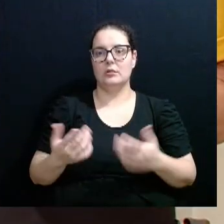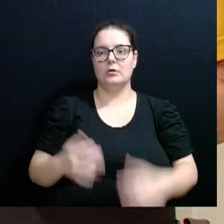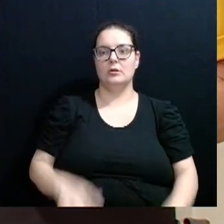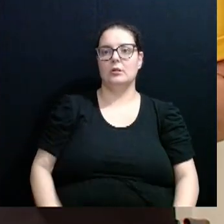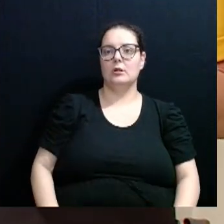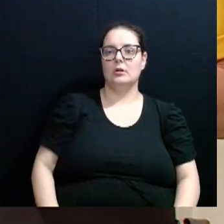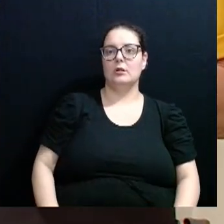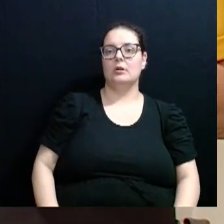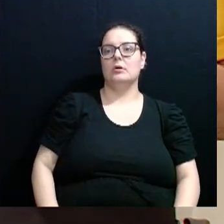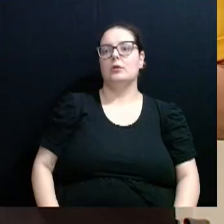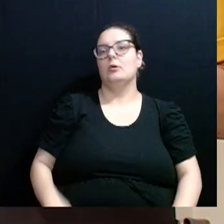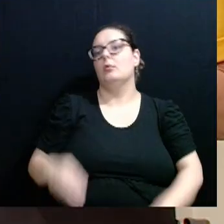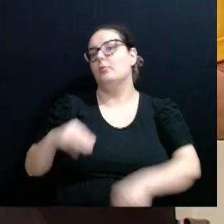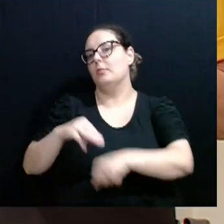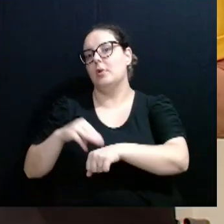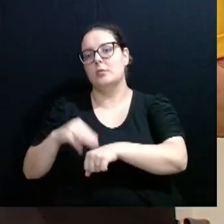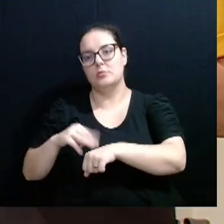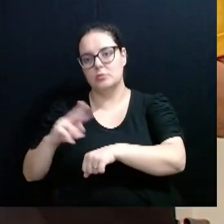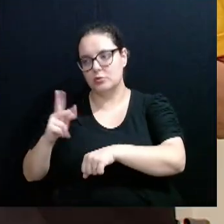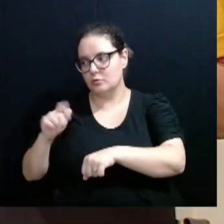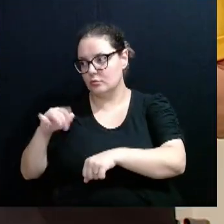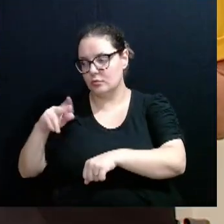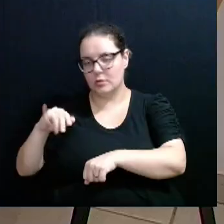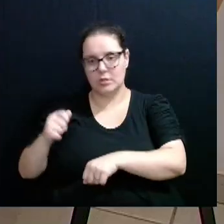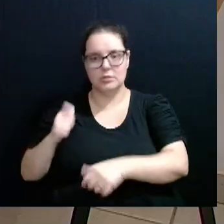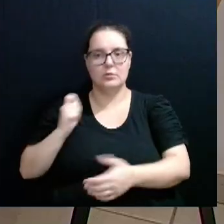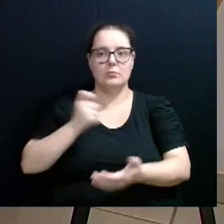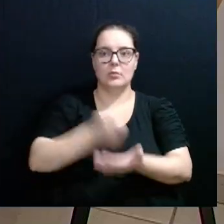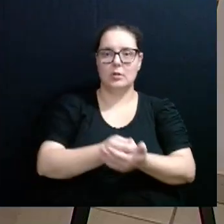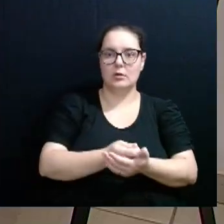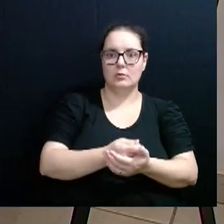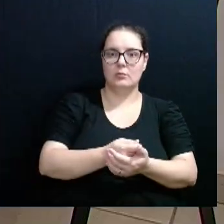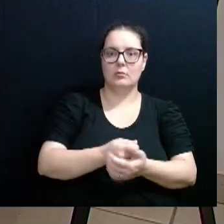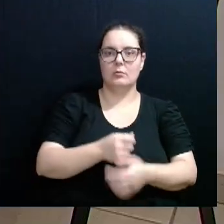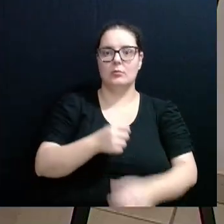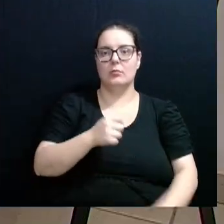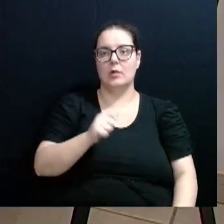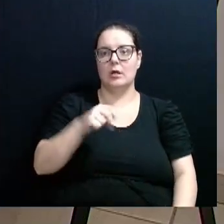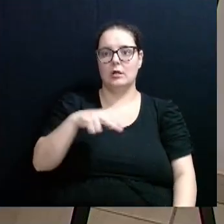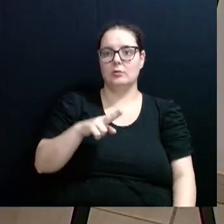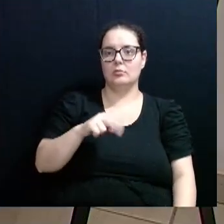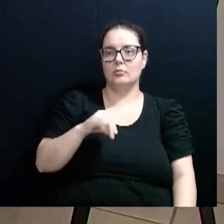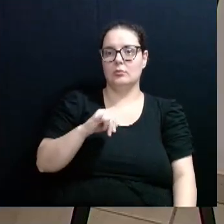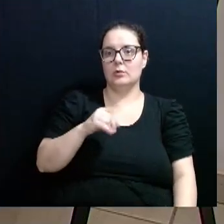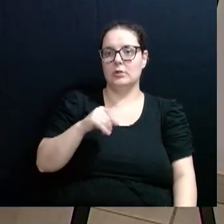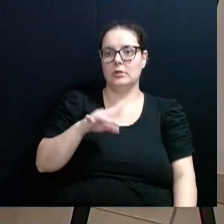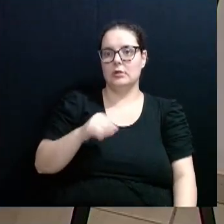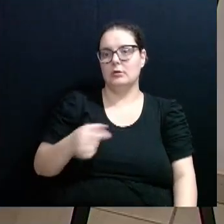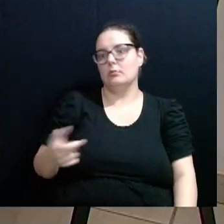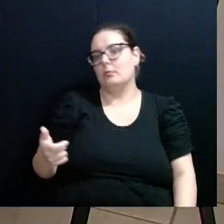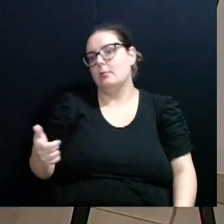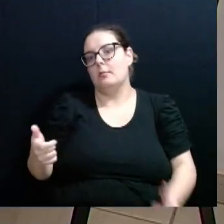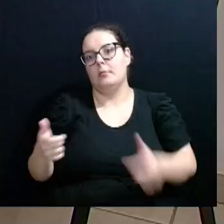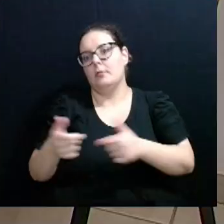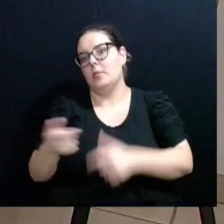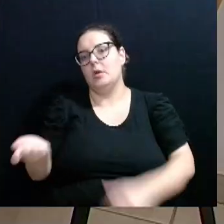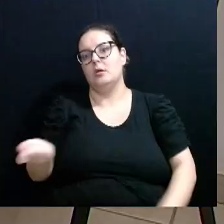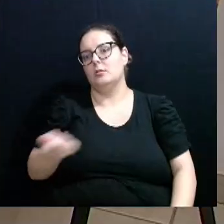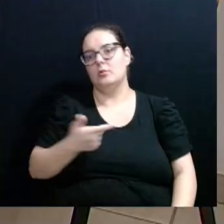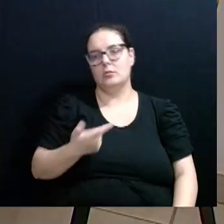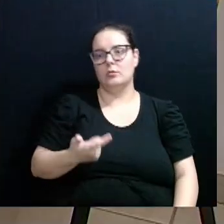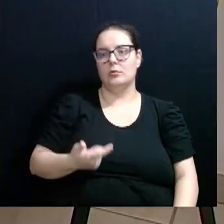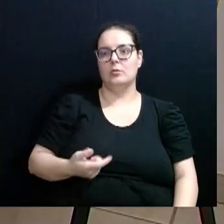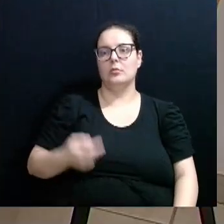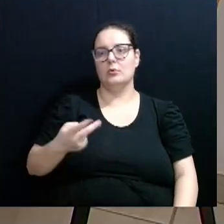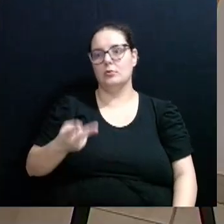AJA, pagando uma anuidade, que é pouquíssimo, é menos do que 2